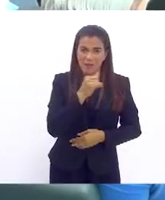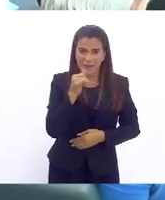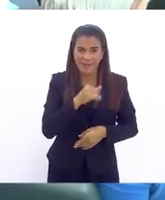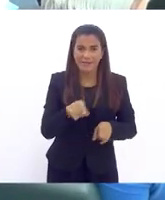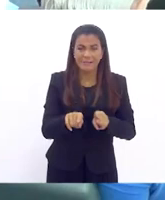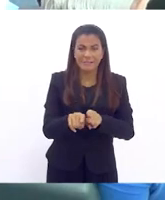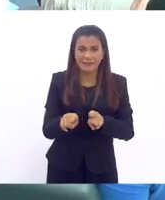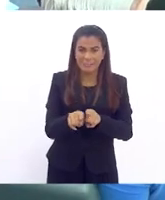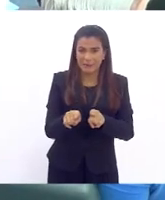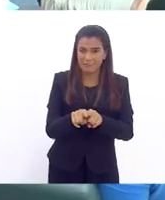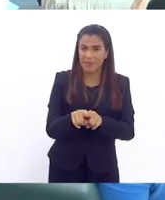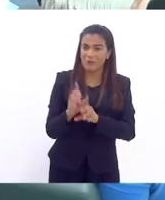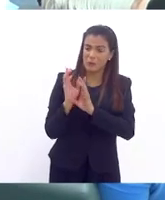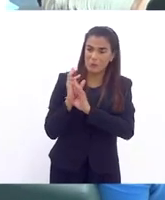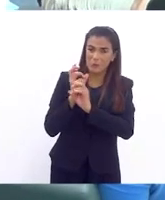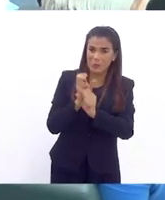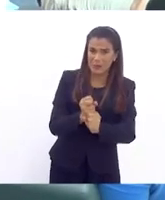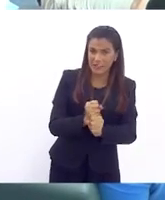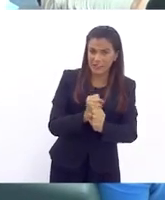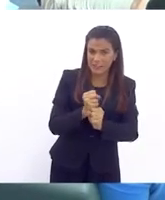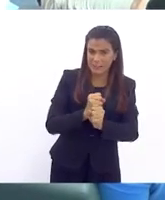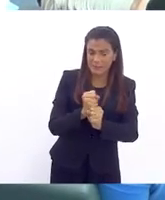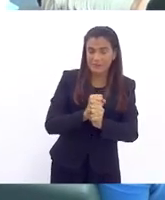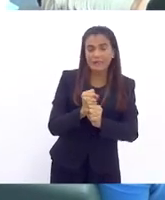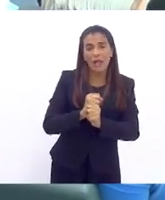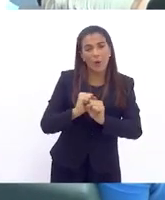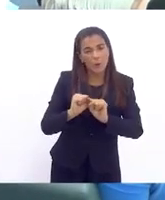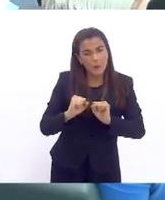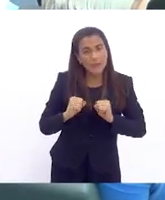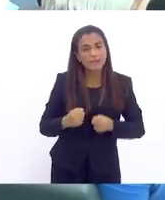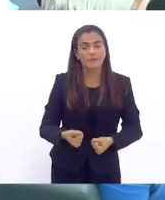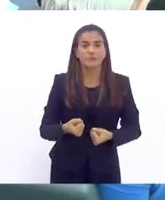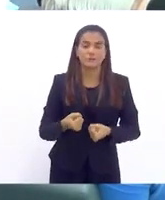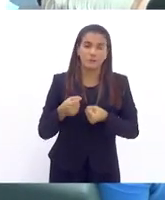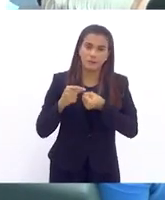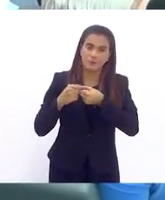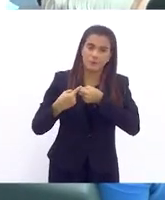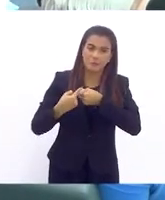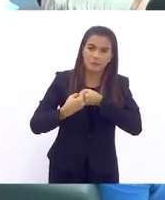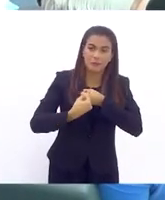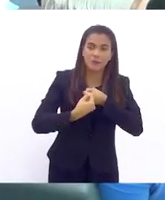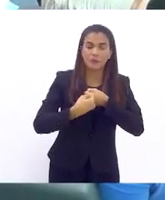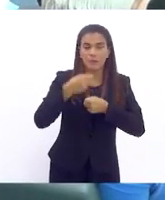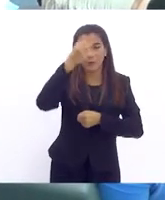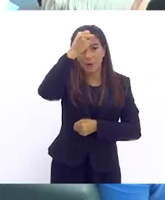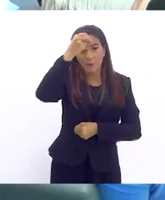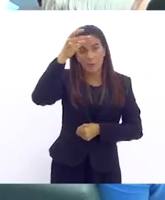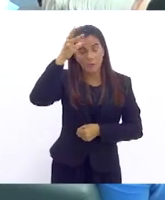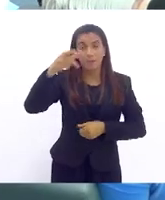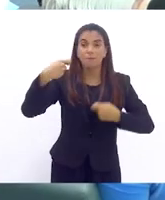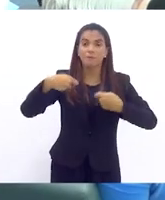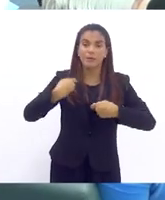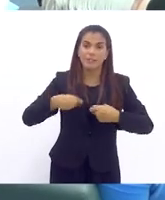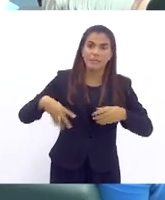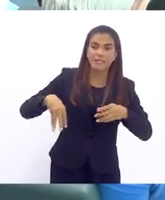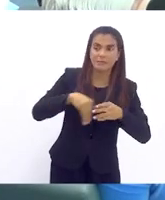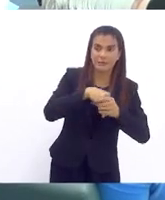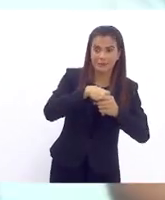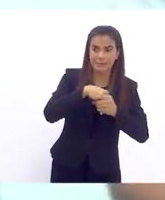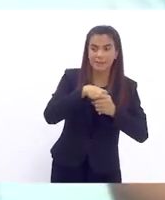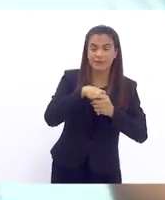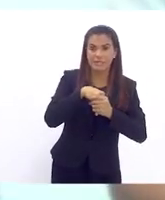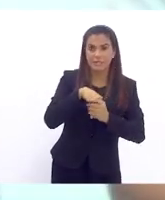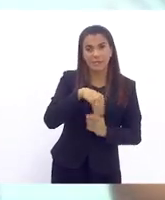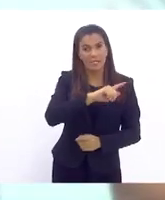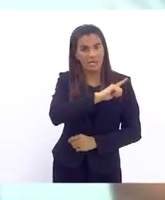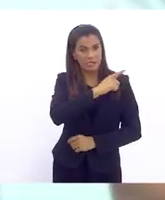nos últimos anos Então esse é um esforço que vem acontecendo Eu acho que os municípios tem que fazer parte não só da gestão